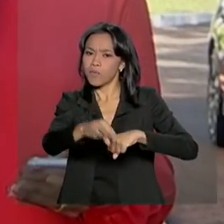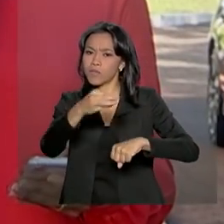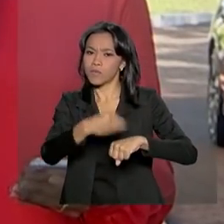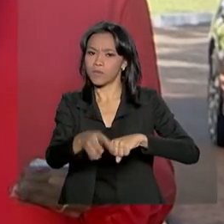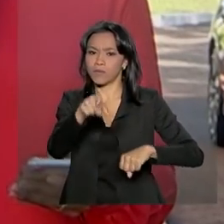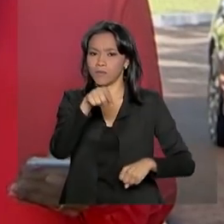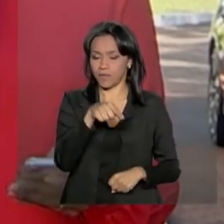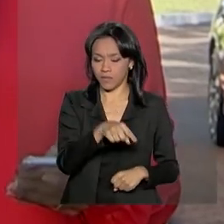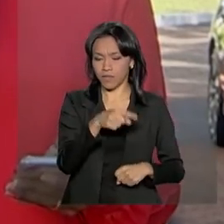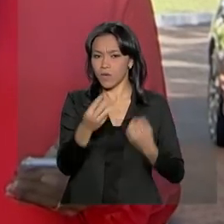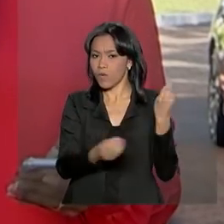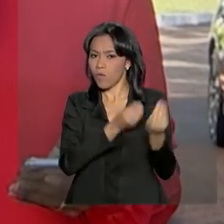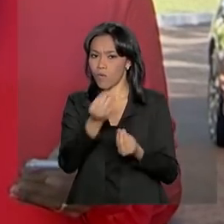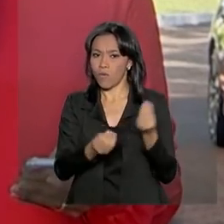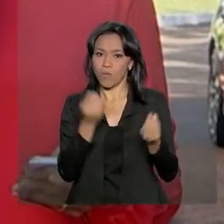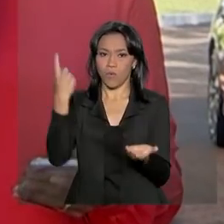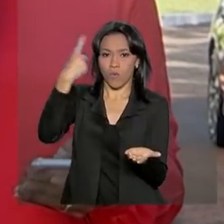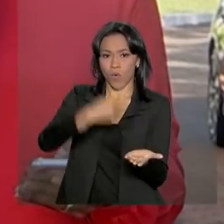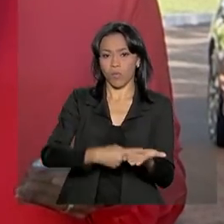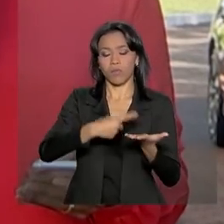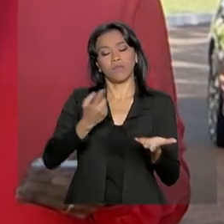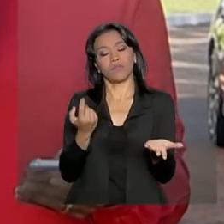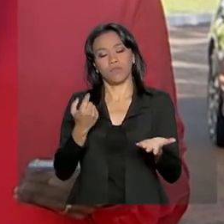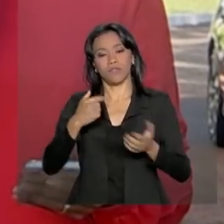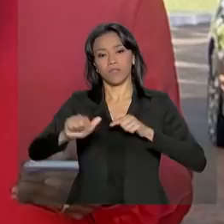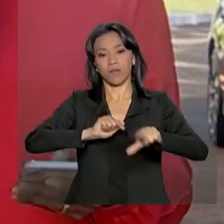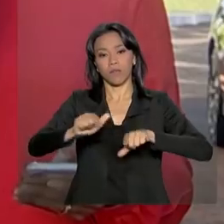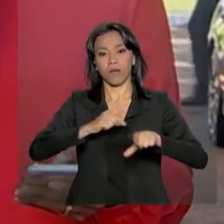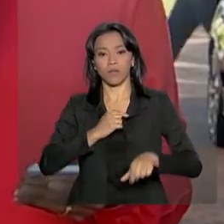a respeito da agenda do general Milton Mourão.